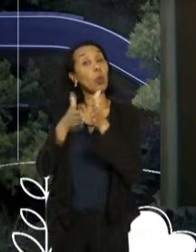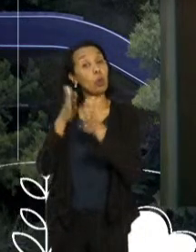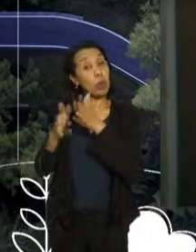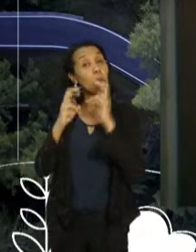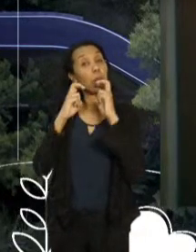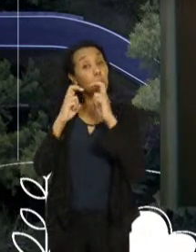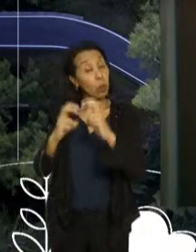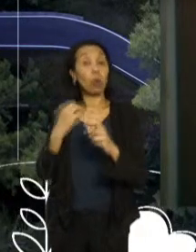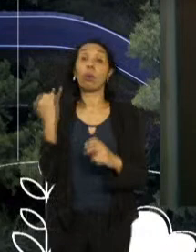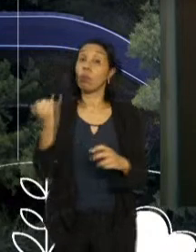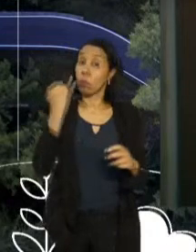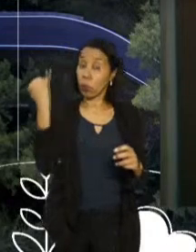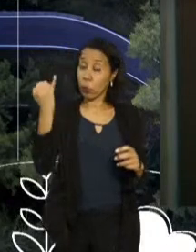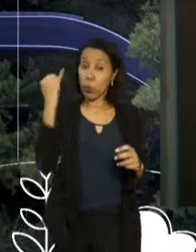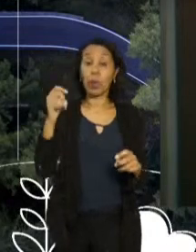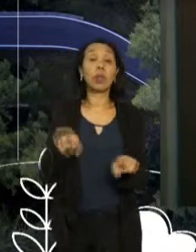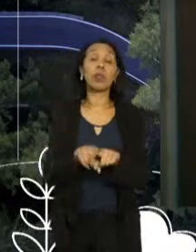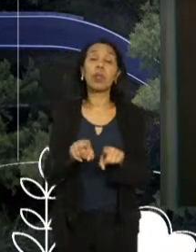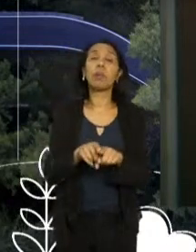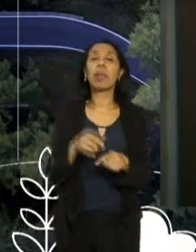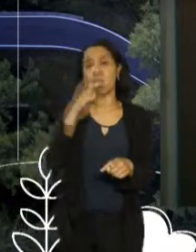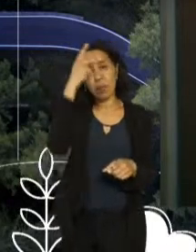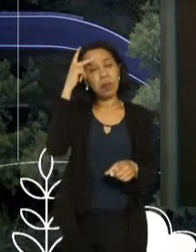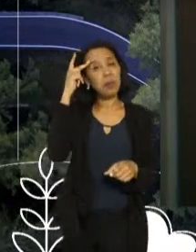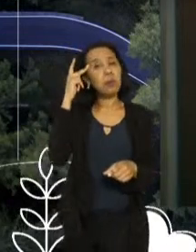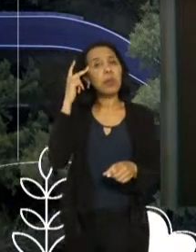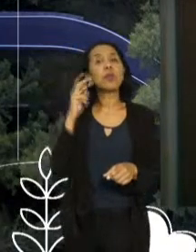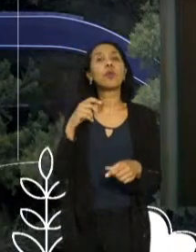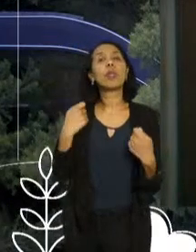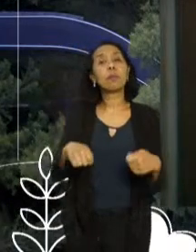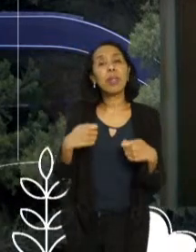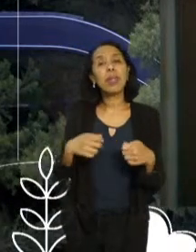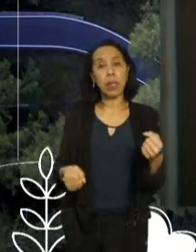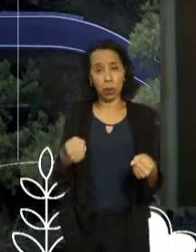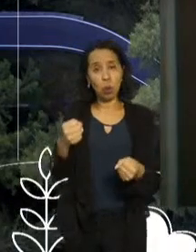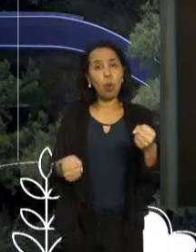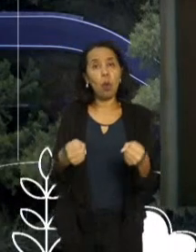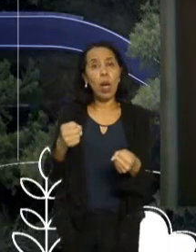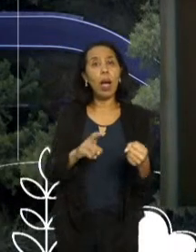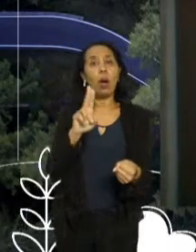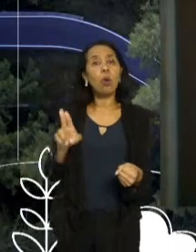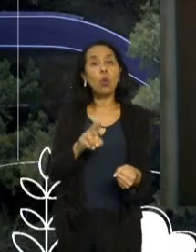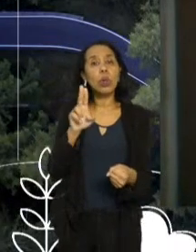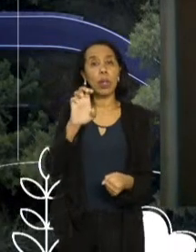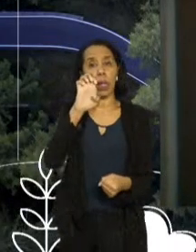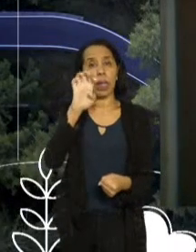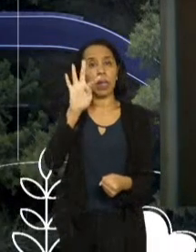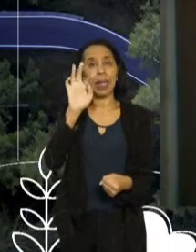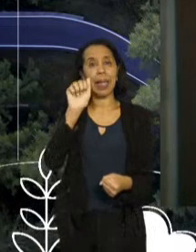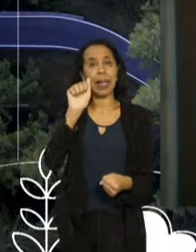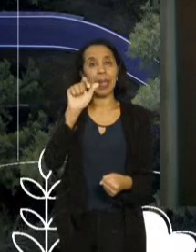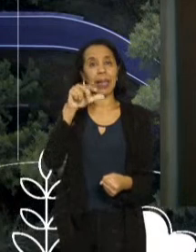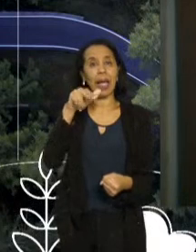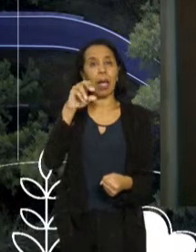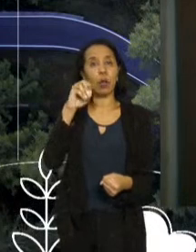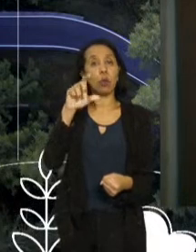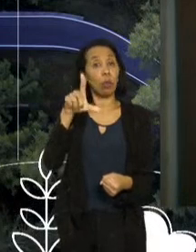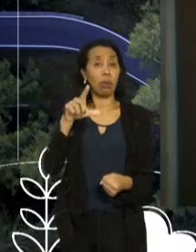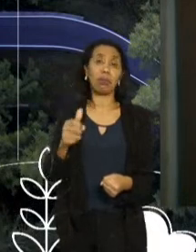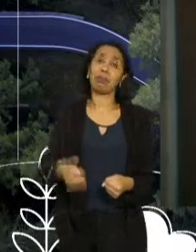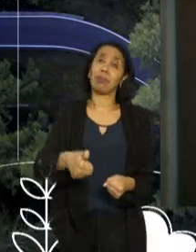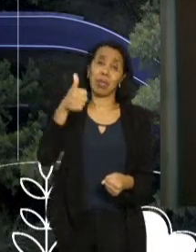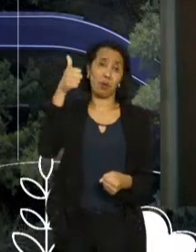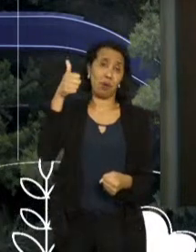dentro ainda de um transporte individual, o uso do etanol, o etanol sabidamente emite muito menos do que